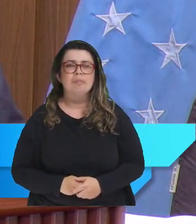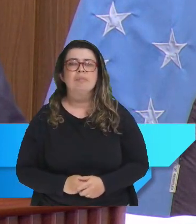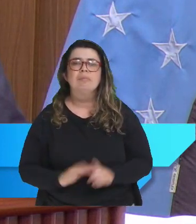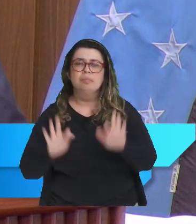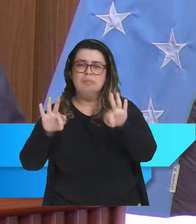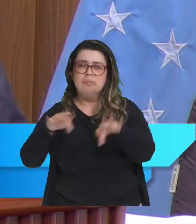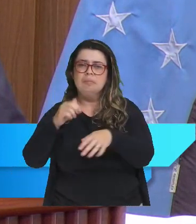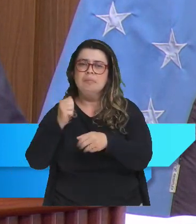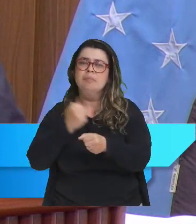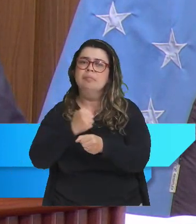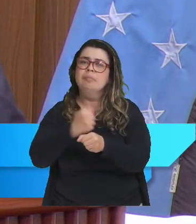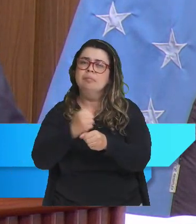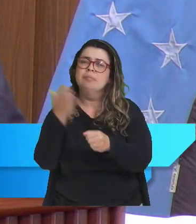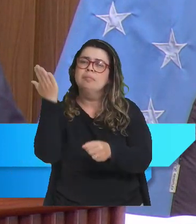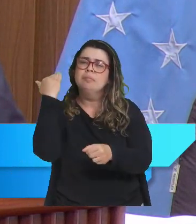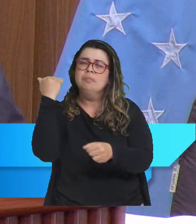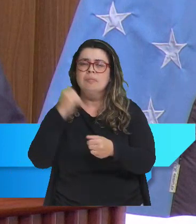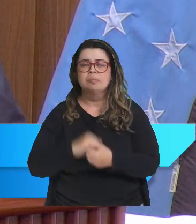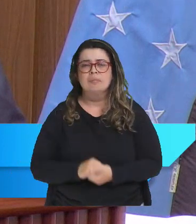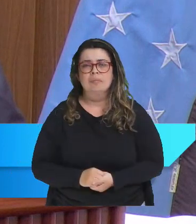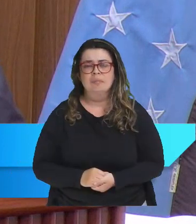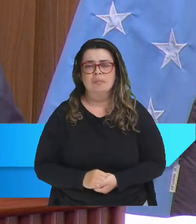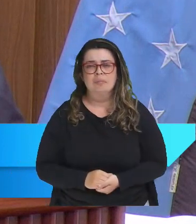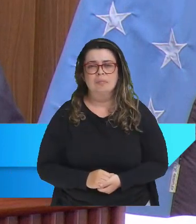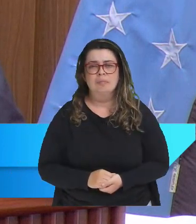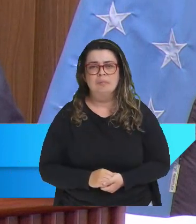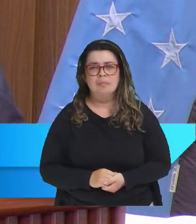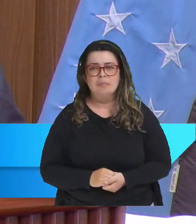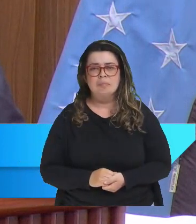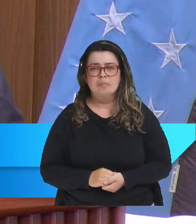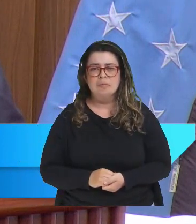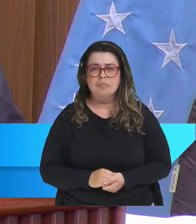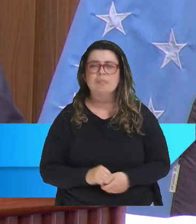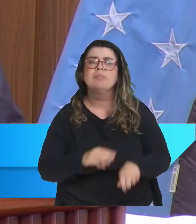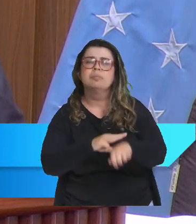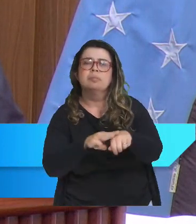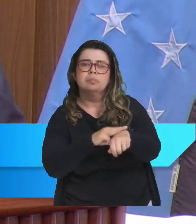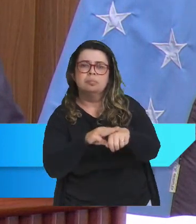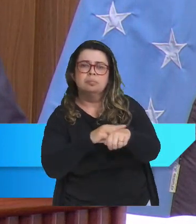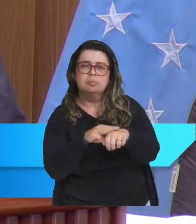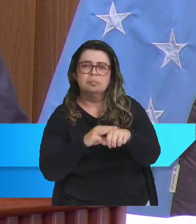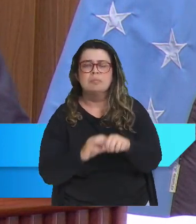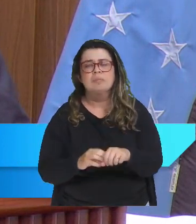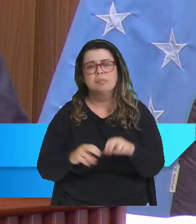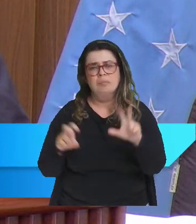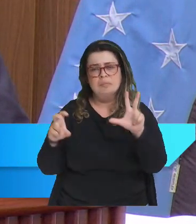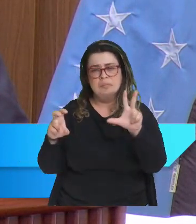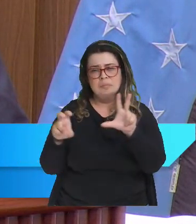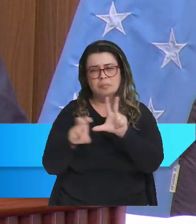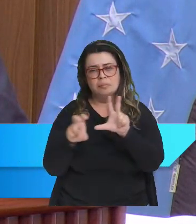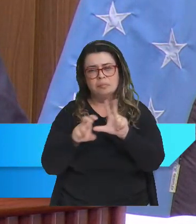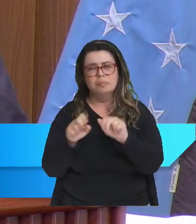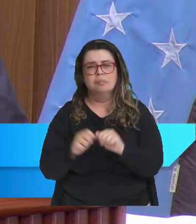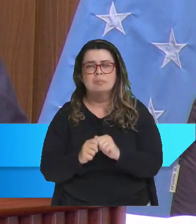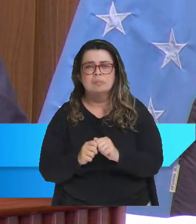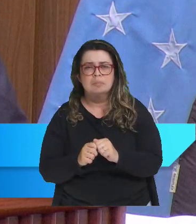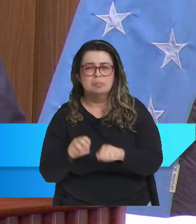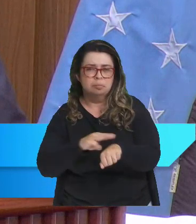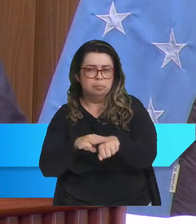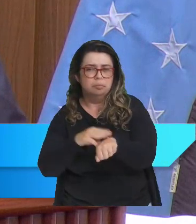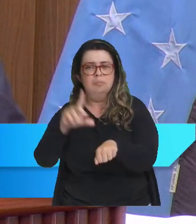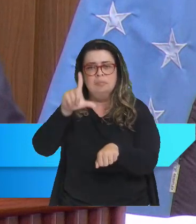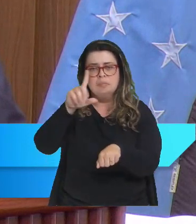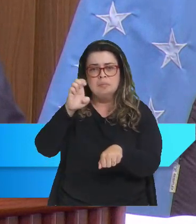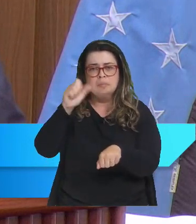passado, eu fiz uma intervenção junto ao Poder Público, e na época o Leandro se encontrava lá